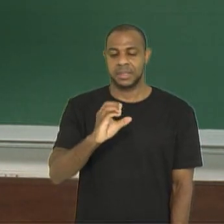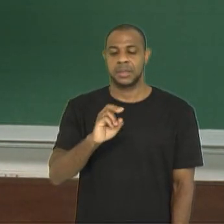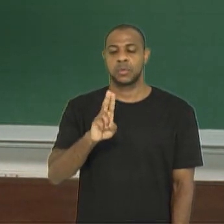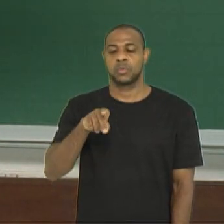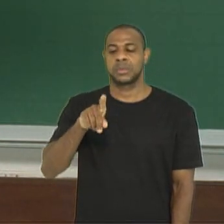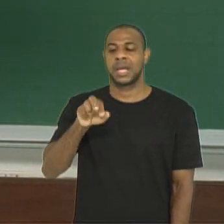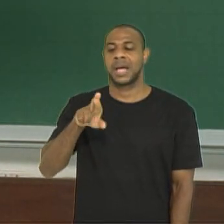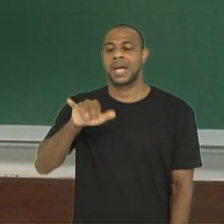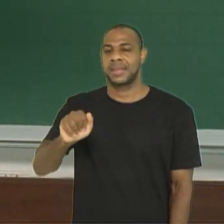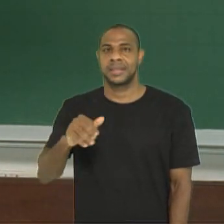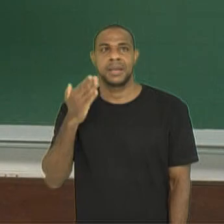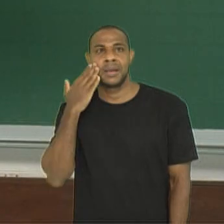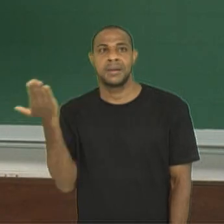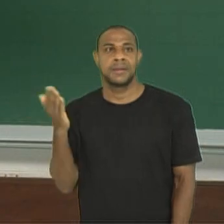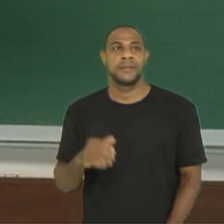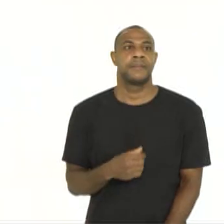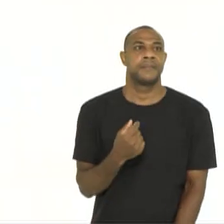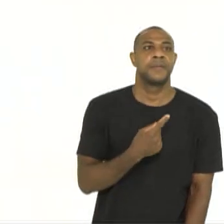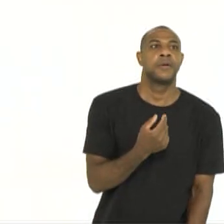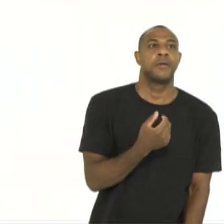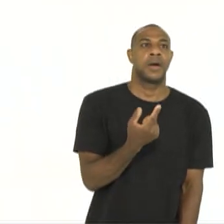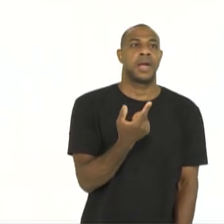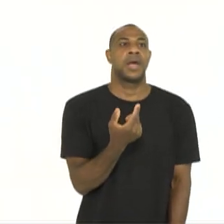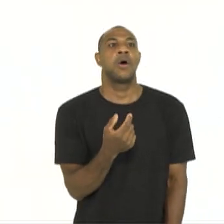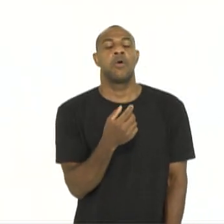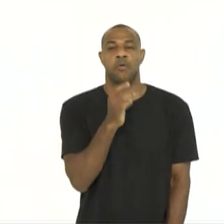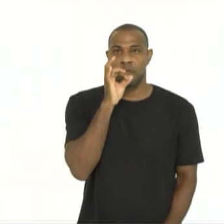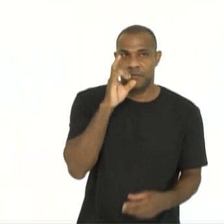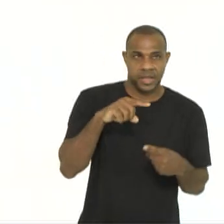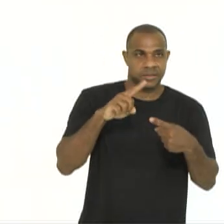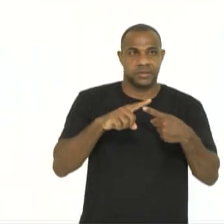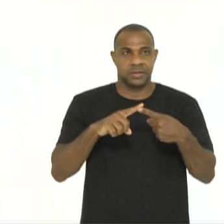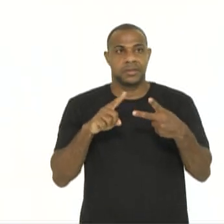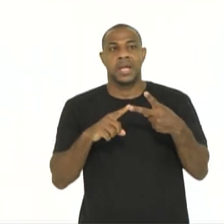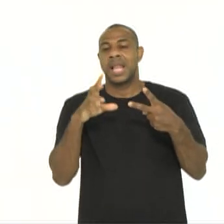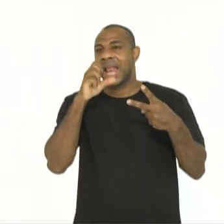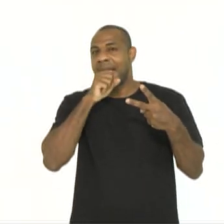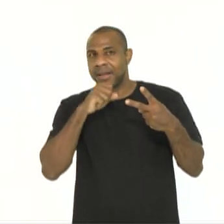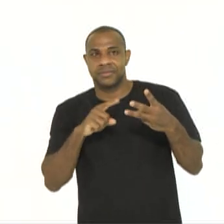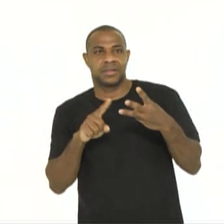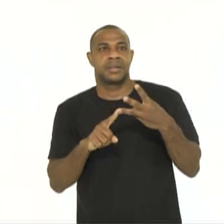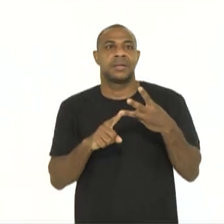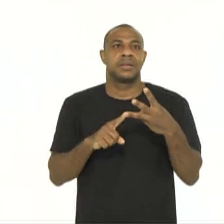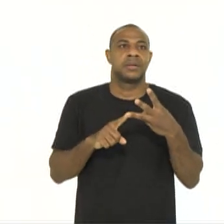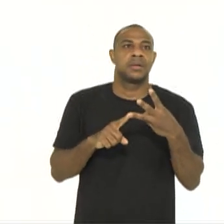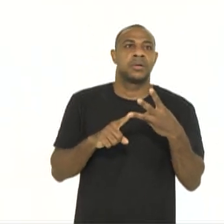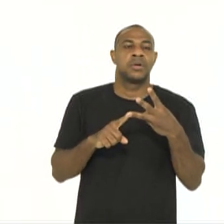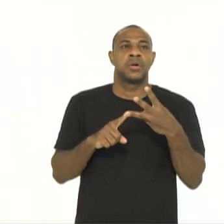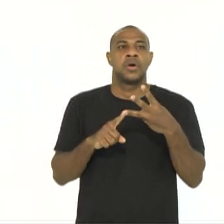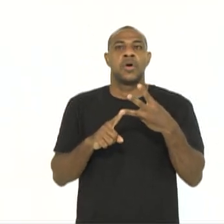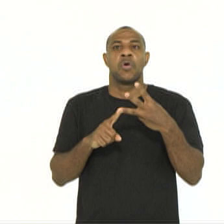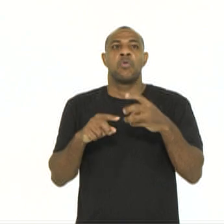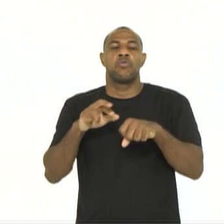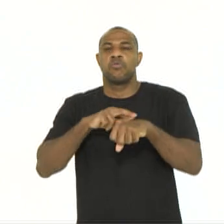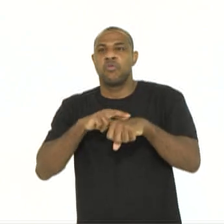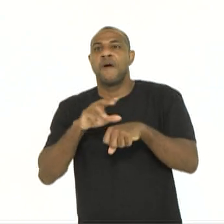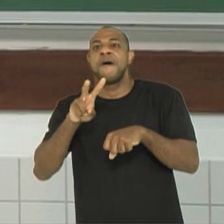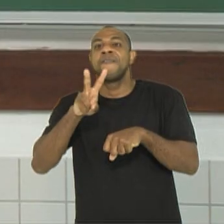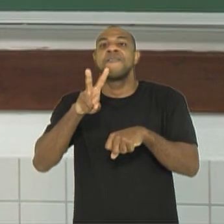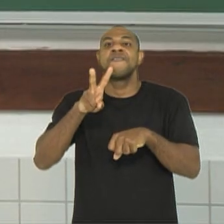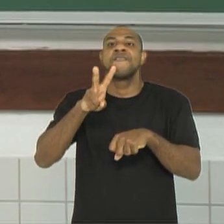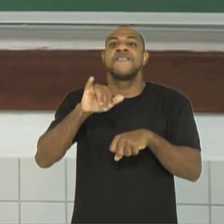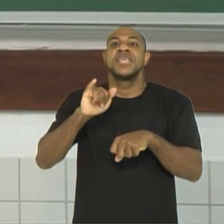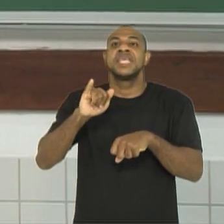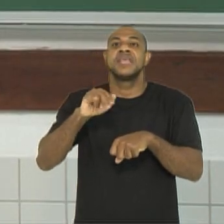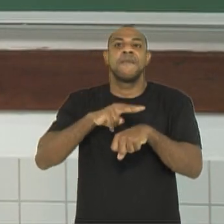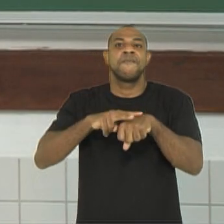cores. Misturando essas cores, nós vamos ter o verde, nós vamos ter o laranja e também nós vamos ter o violeta. Então, o resultado das